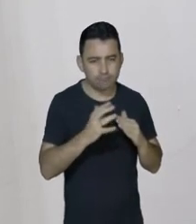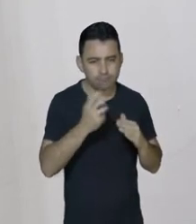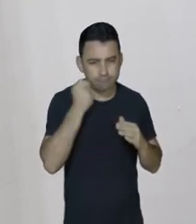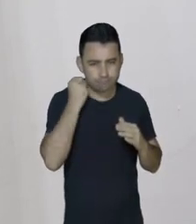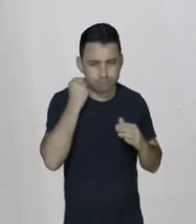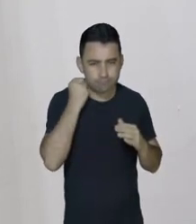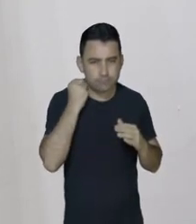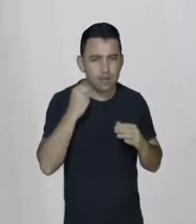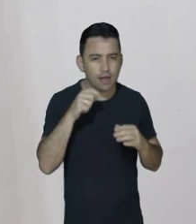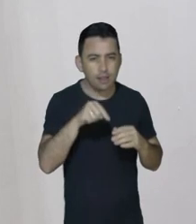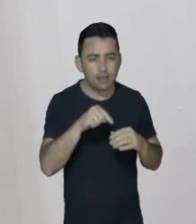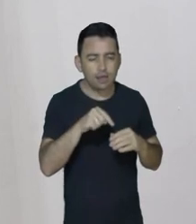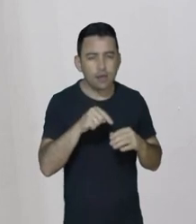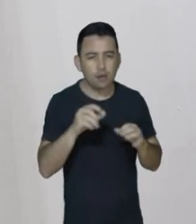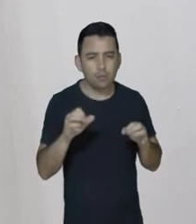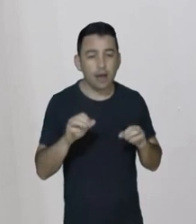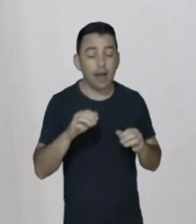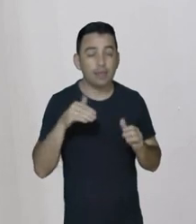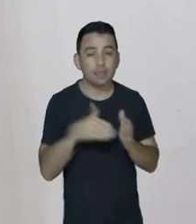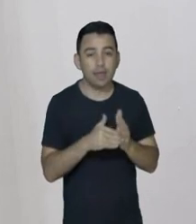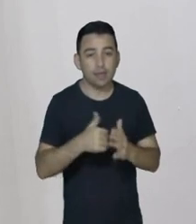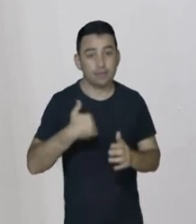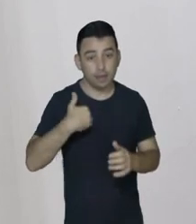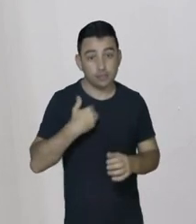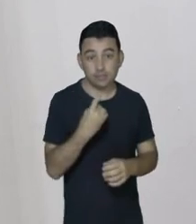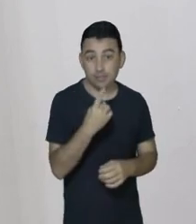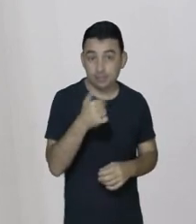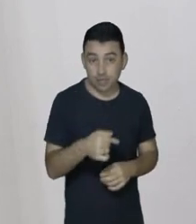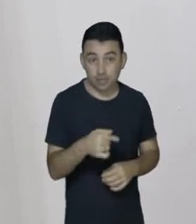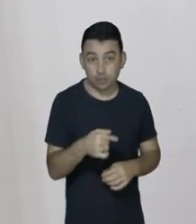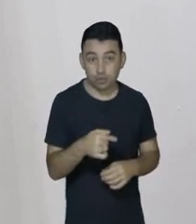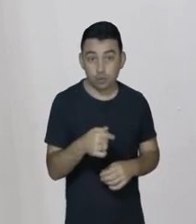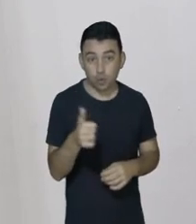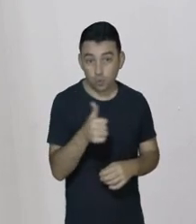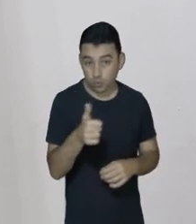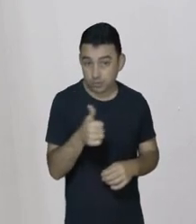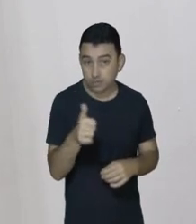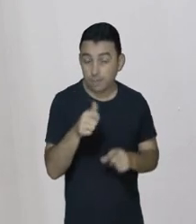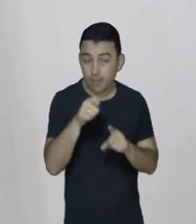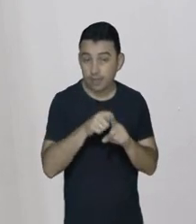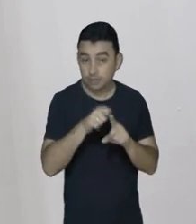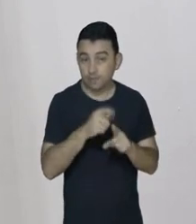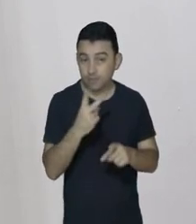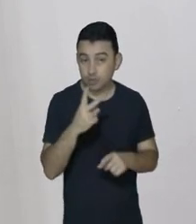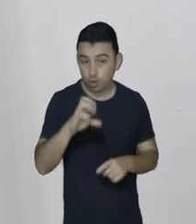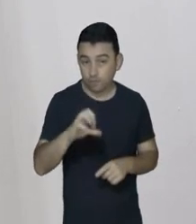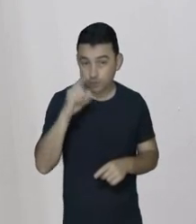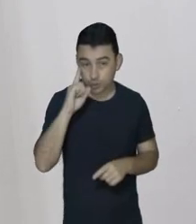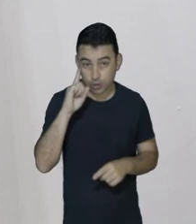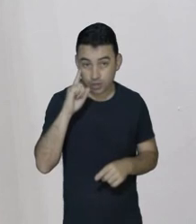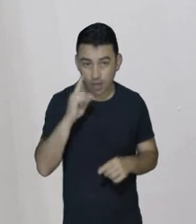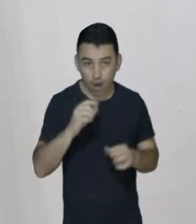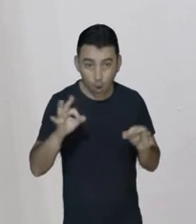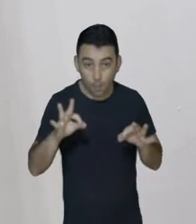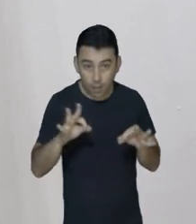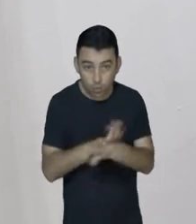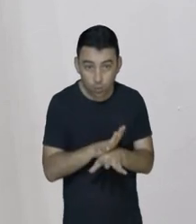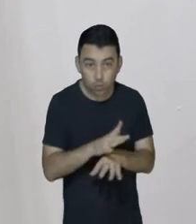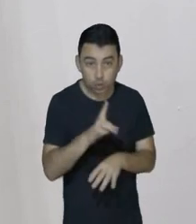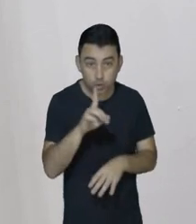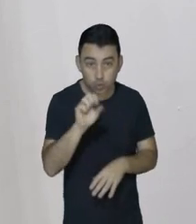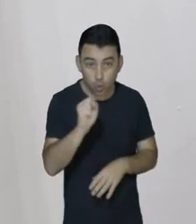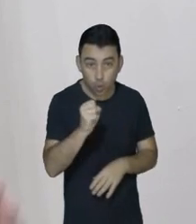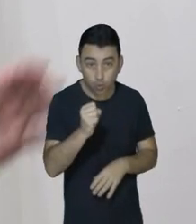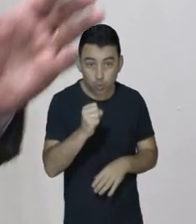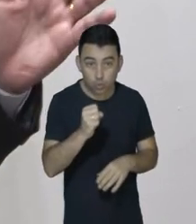ao completarem, elas ficam lá até 17 anos, 11 meses e 29 dias. O dia que eles completam 18 anos, eles saem